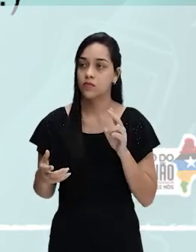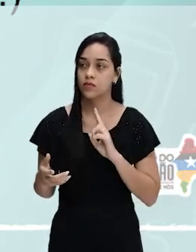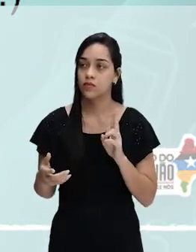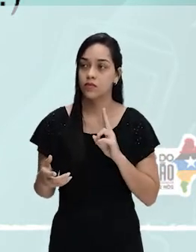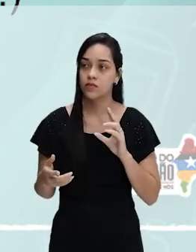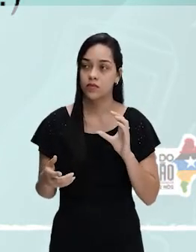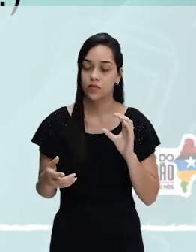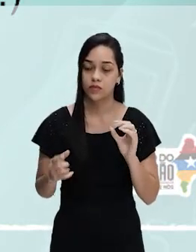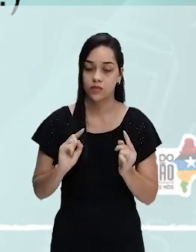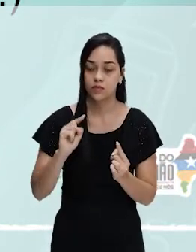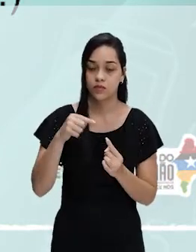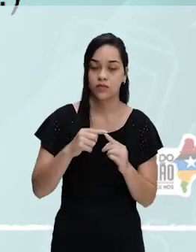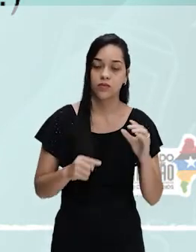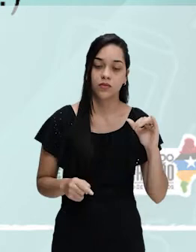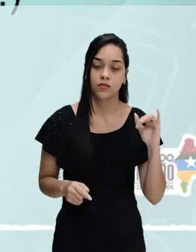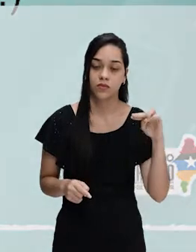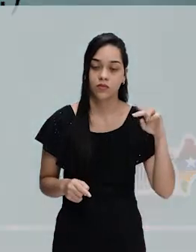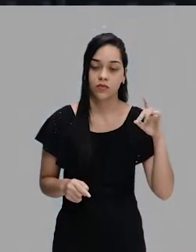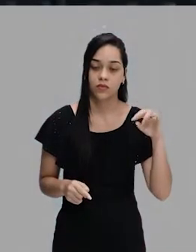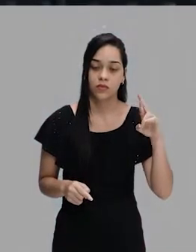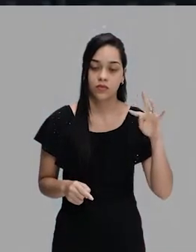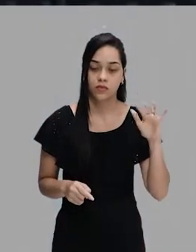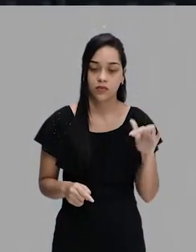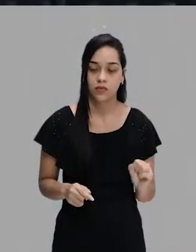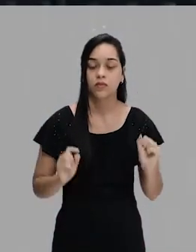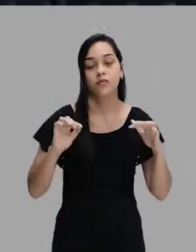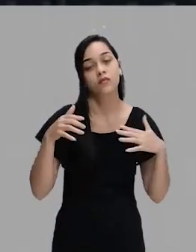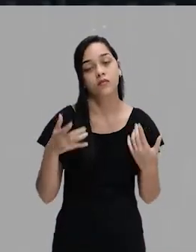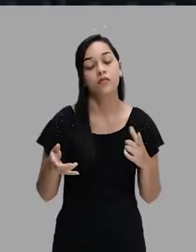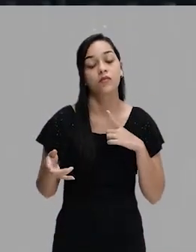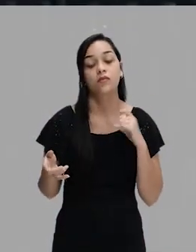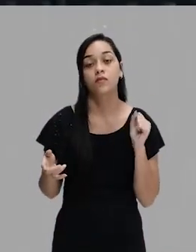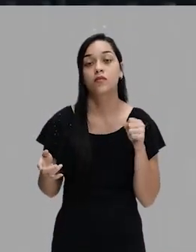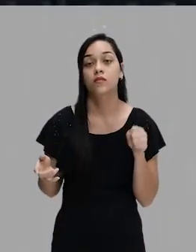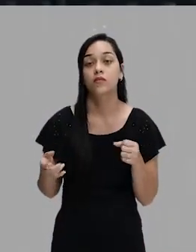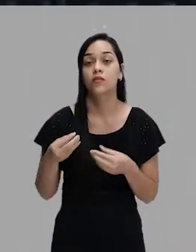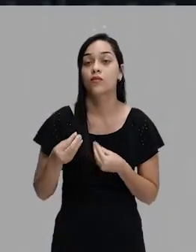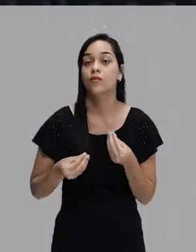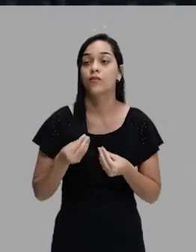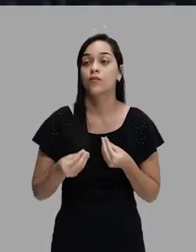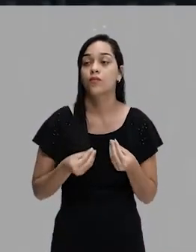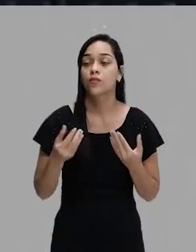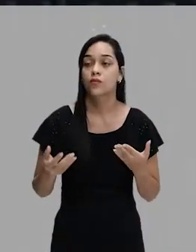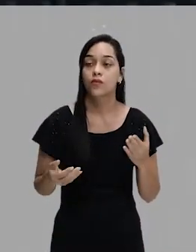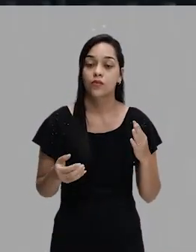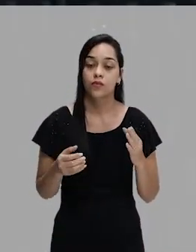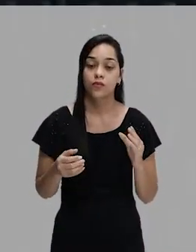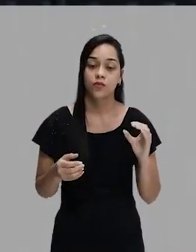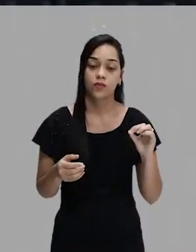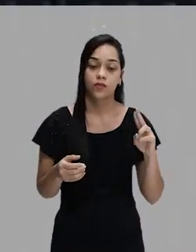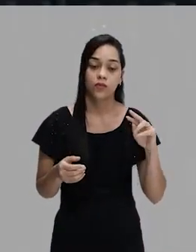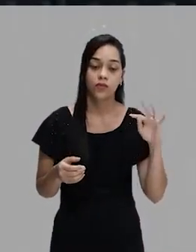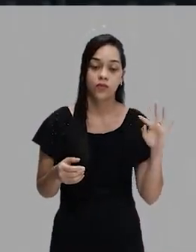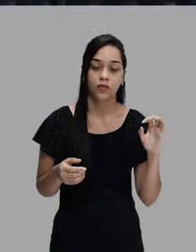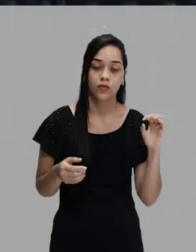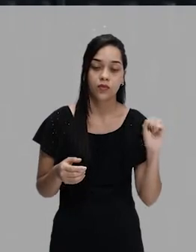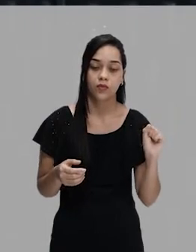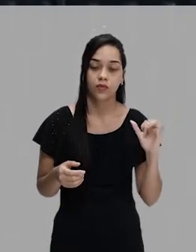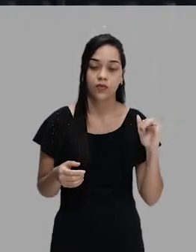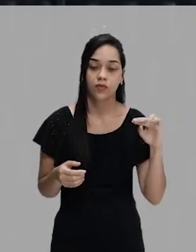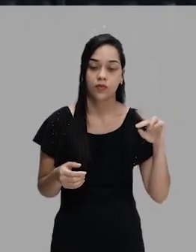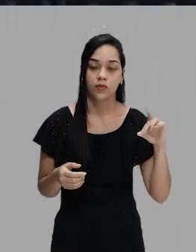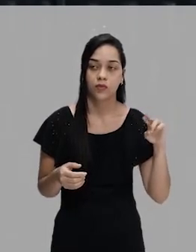de objetivas indiretas, obviamente, elas vão funcionar como objetos indiretos. Veja